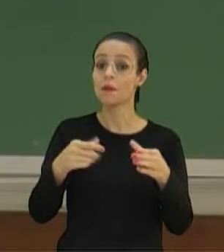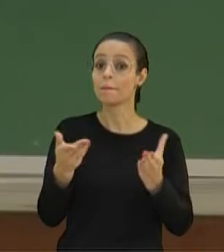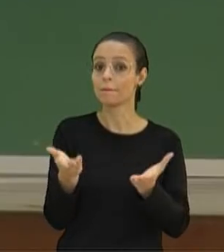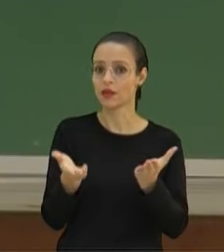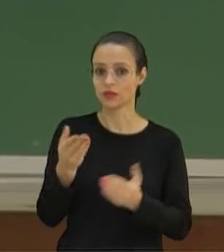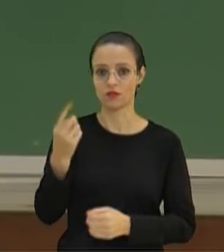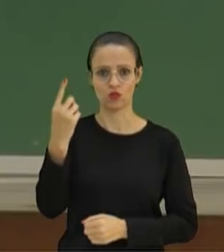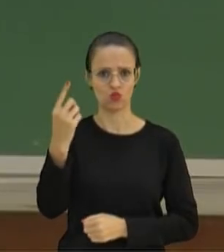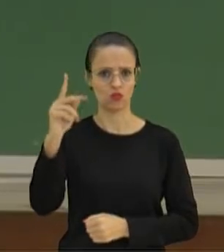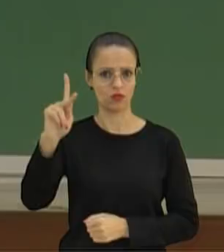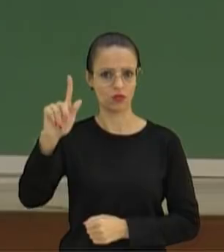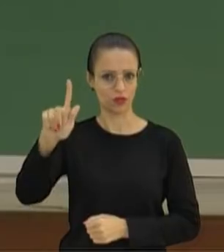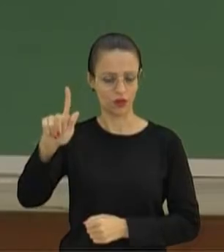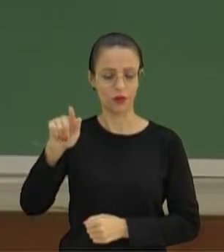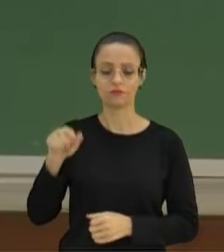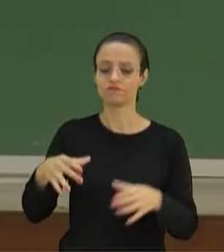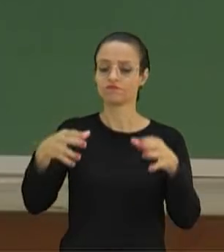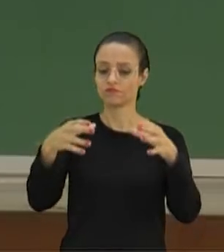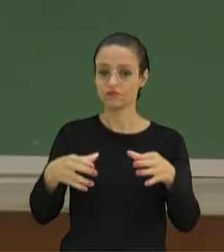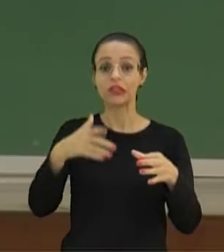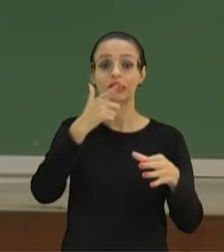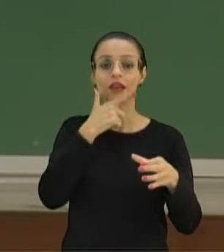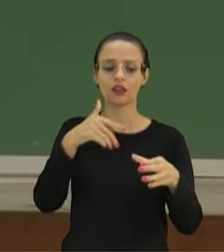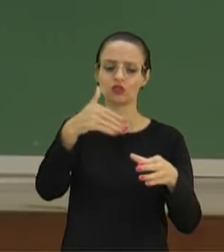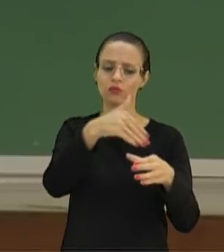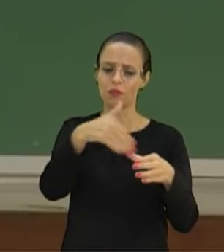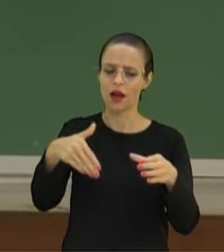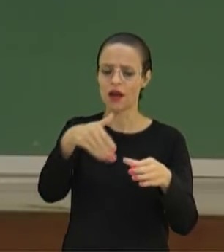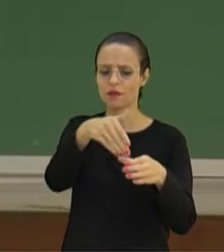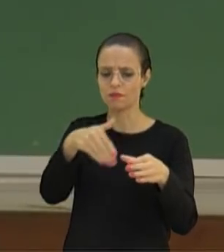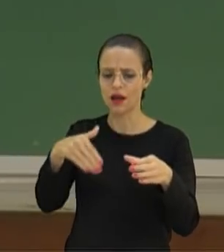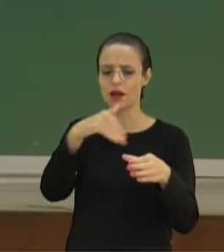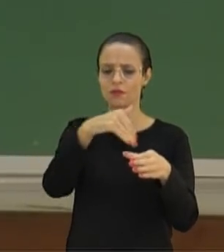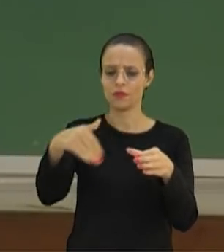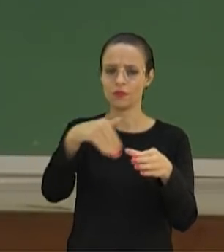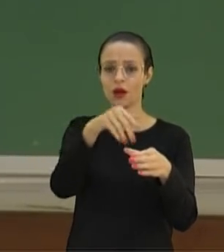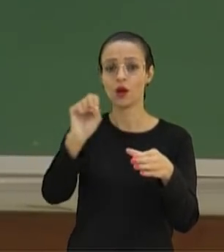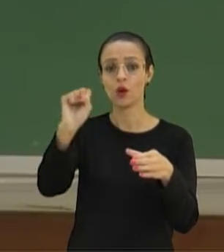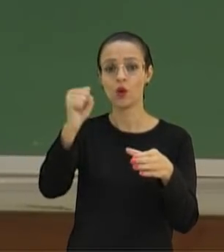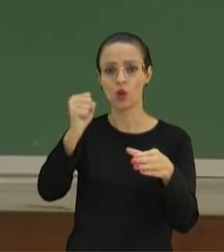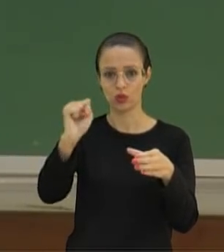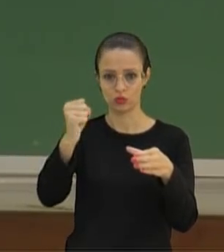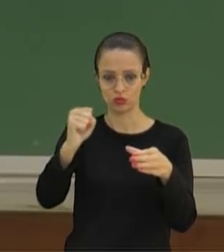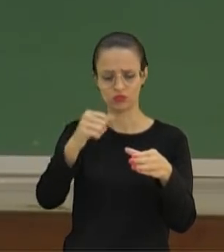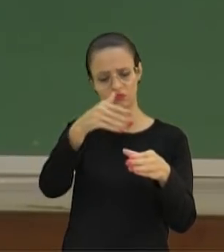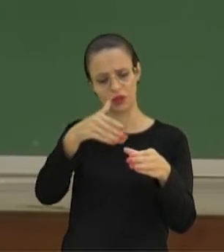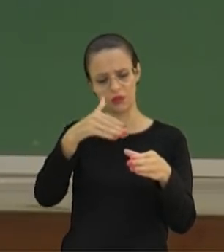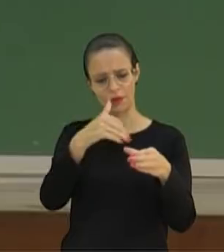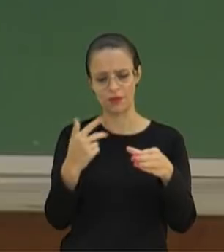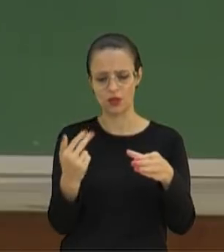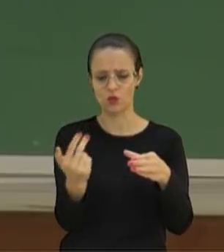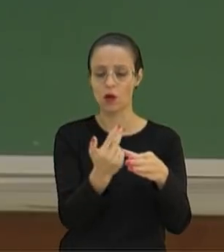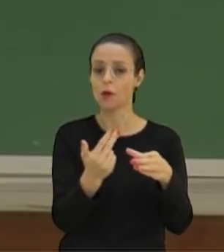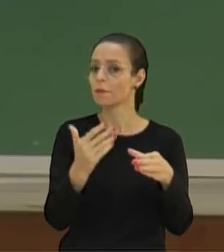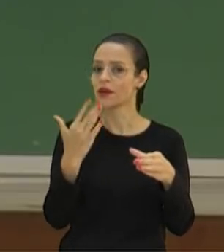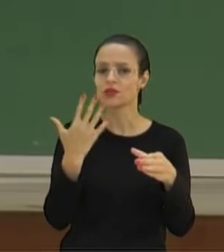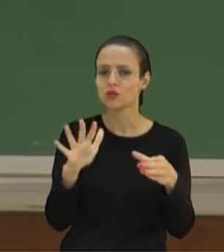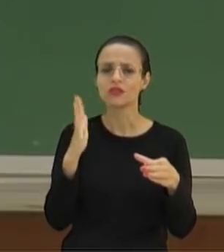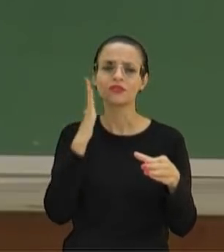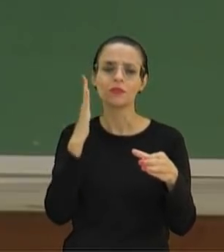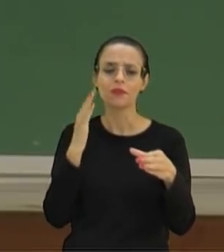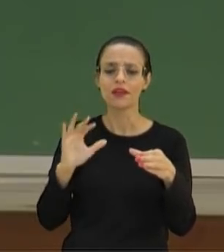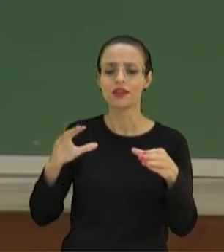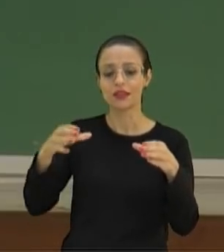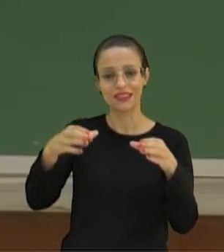1 quilo. Ele pegou esse queijo e dividiu por 8, em 8 partes. Só que ele não quer saber o